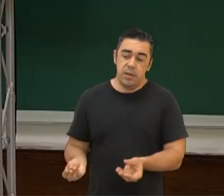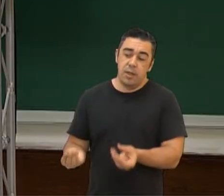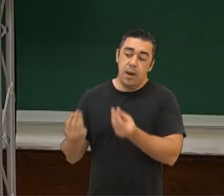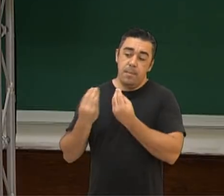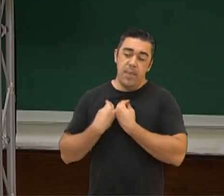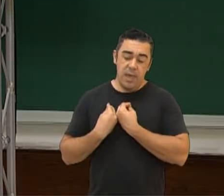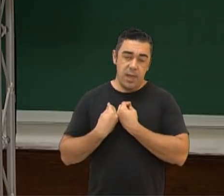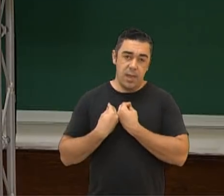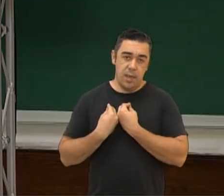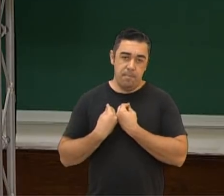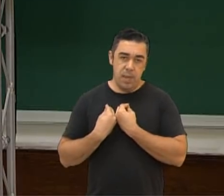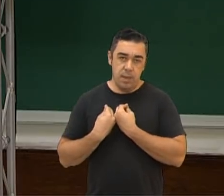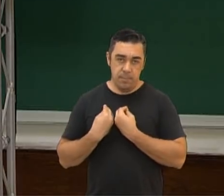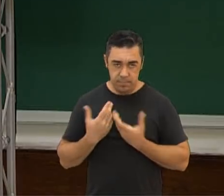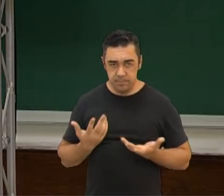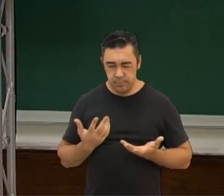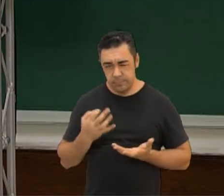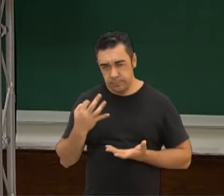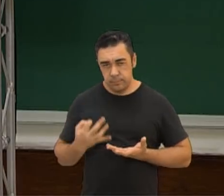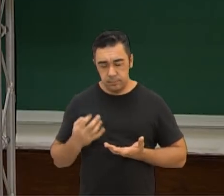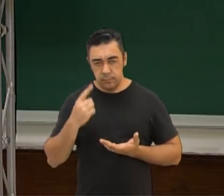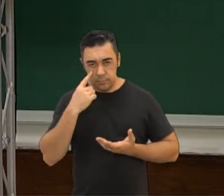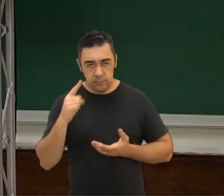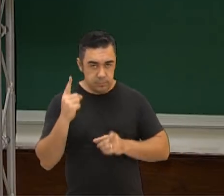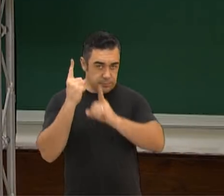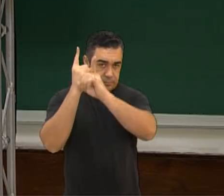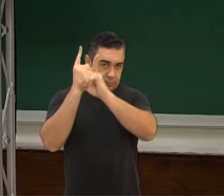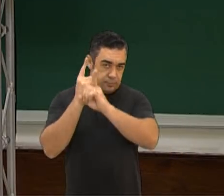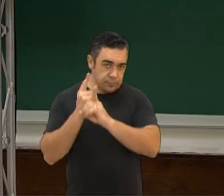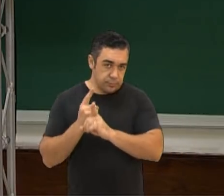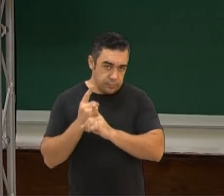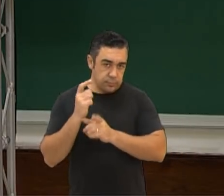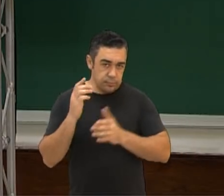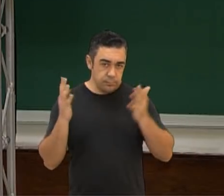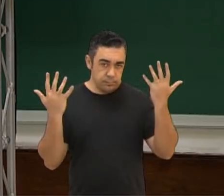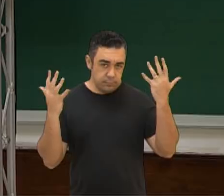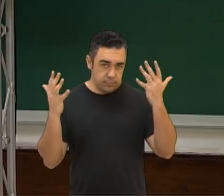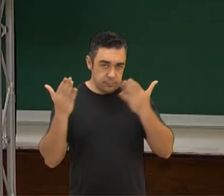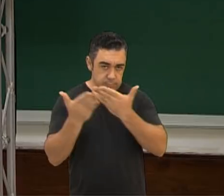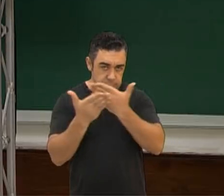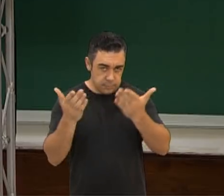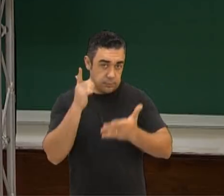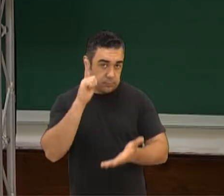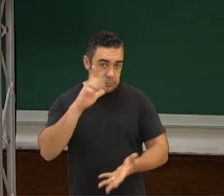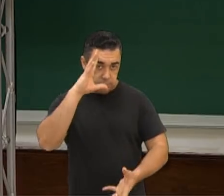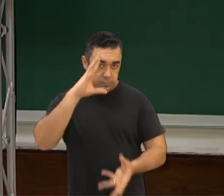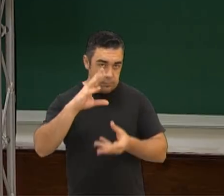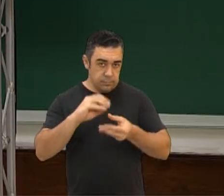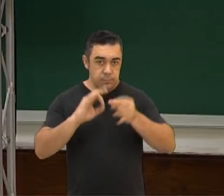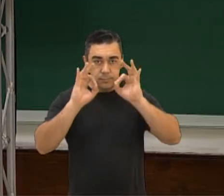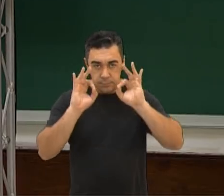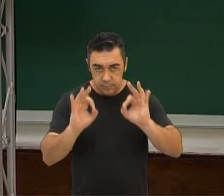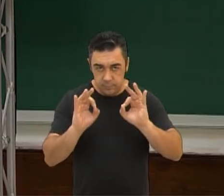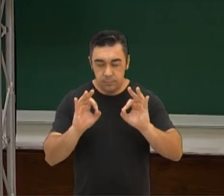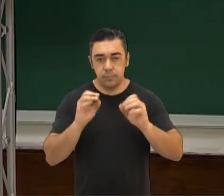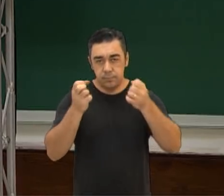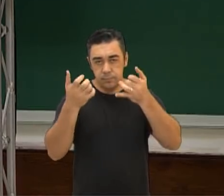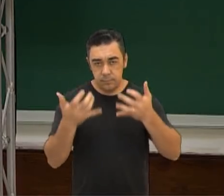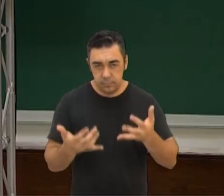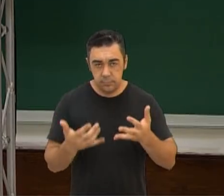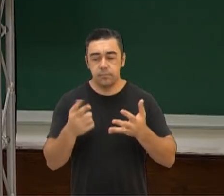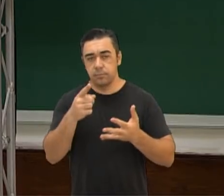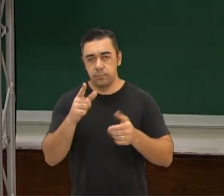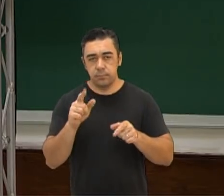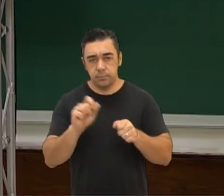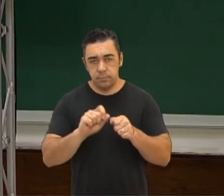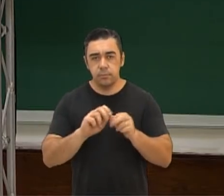me. Né? Então, quem conseguiu sublinhar e localizar esses pronomes, parabéns, está conseguindo captar aqui, né, as nossas explicações e